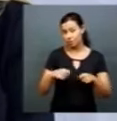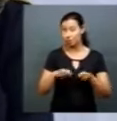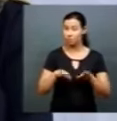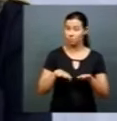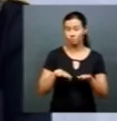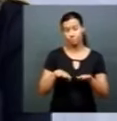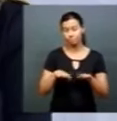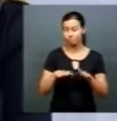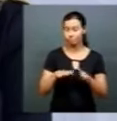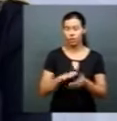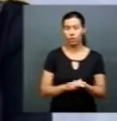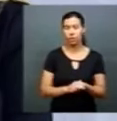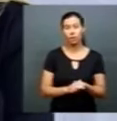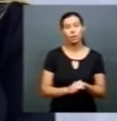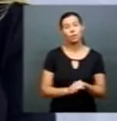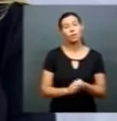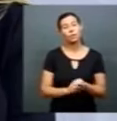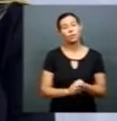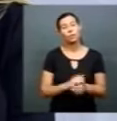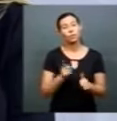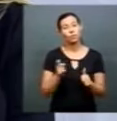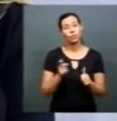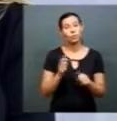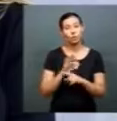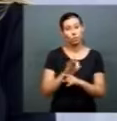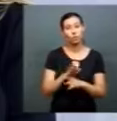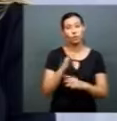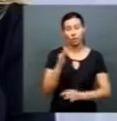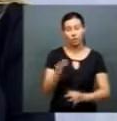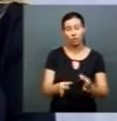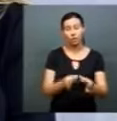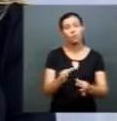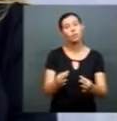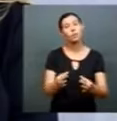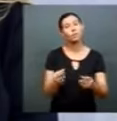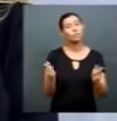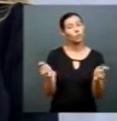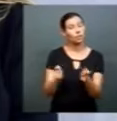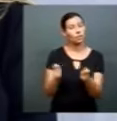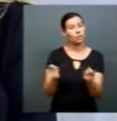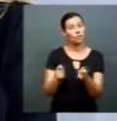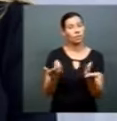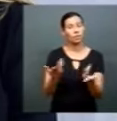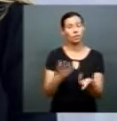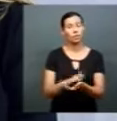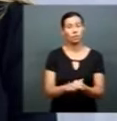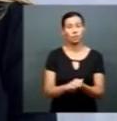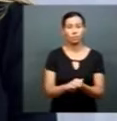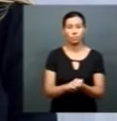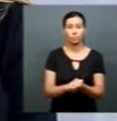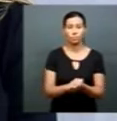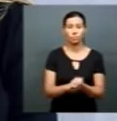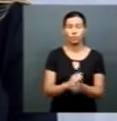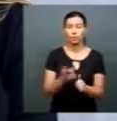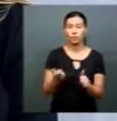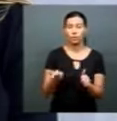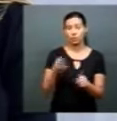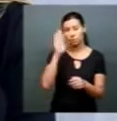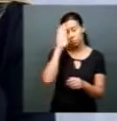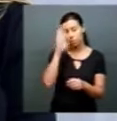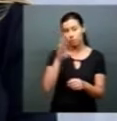né? Que está envolvido essa questão da tecnologia, que ela que pode dar talvez esses principais requisitos que eu falei,